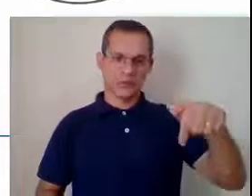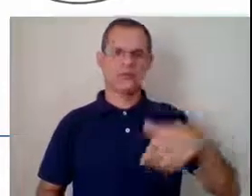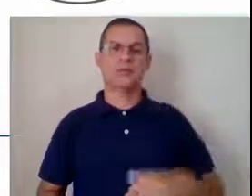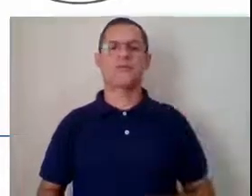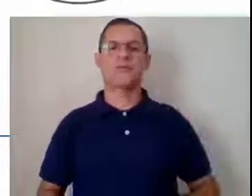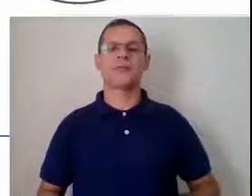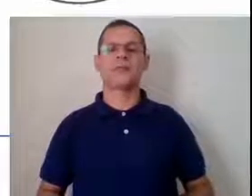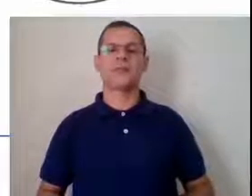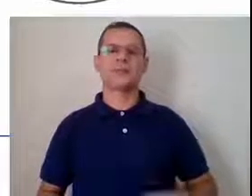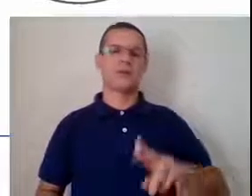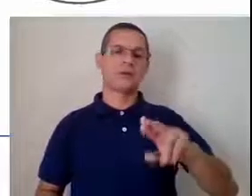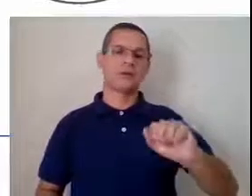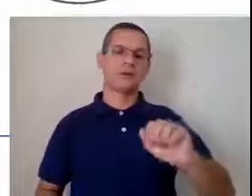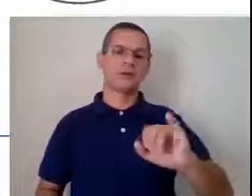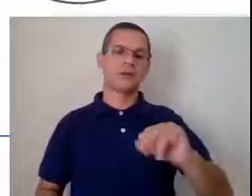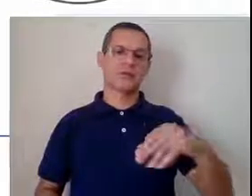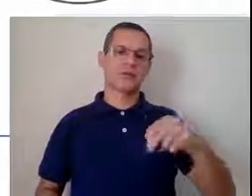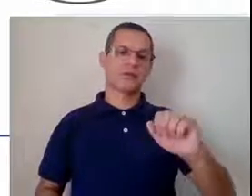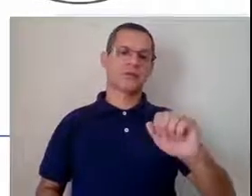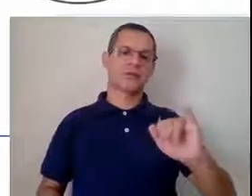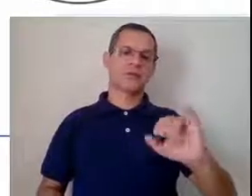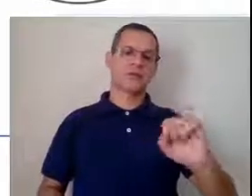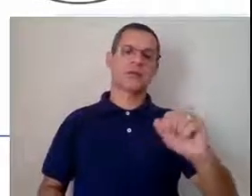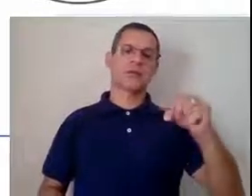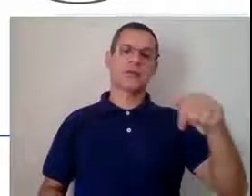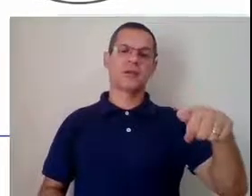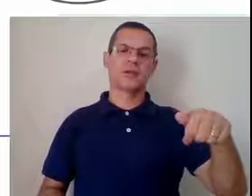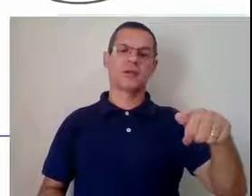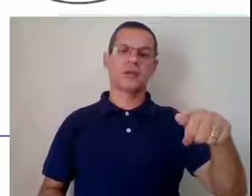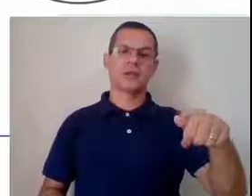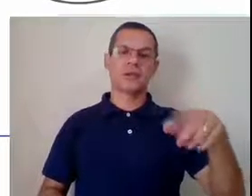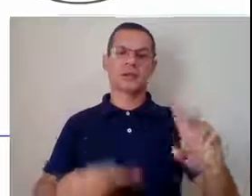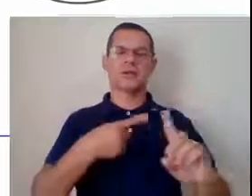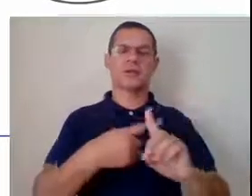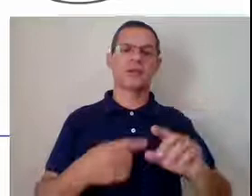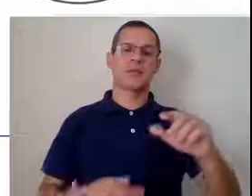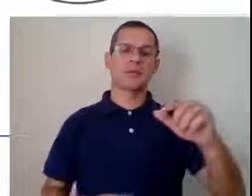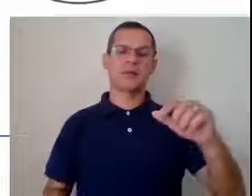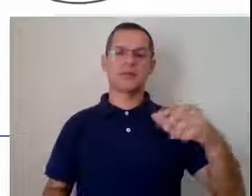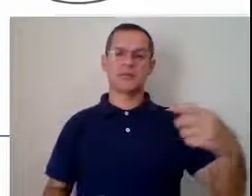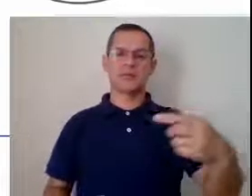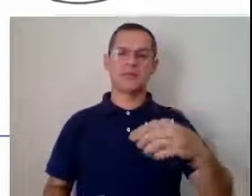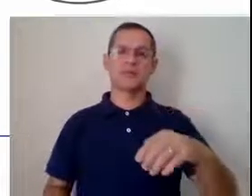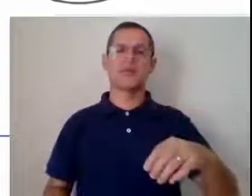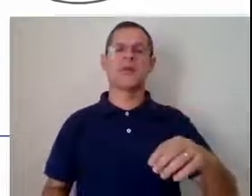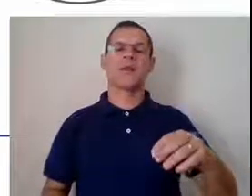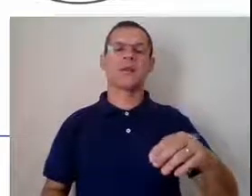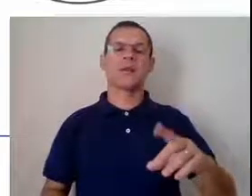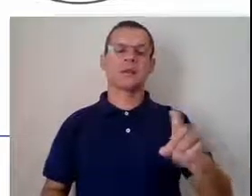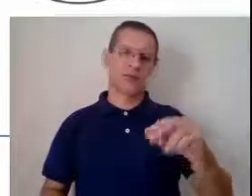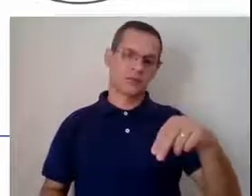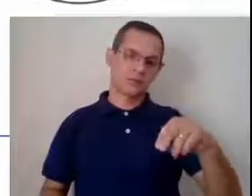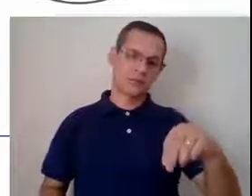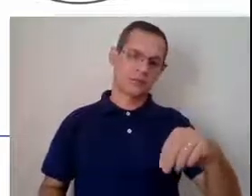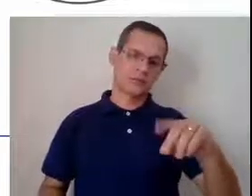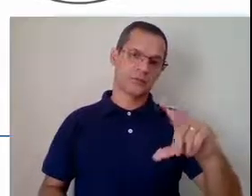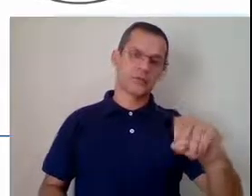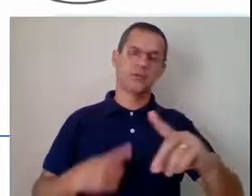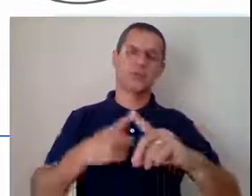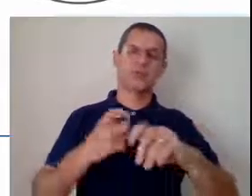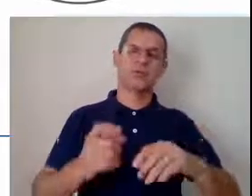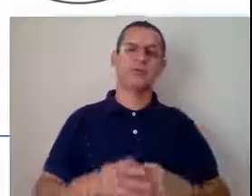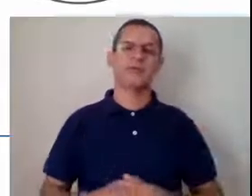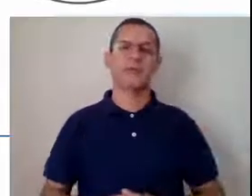os racionais Q mais não negativos, Q menos racionais não positivos, não nulos, que é o